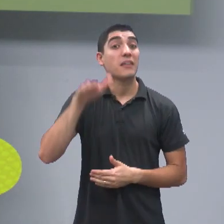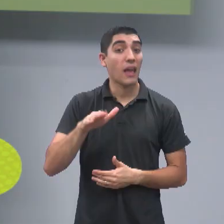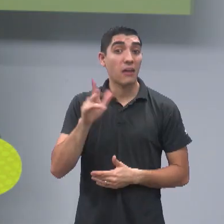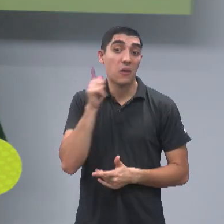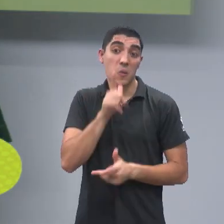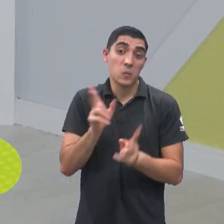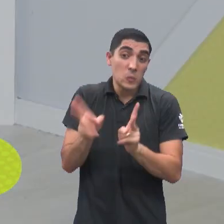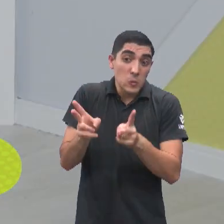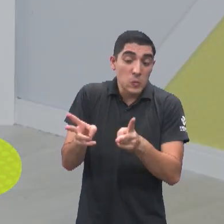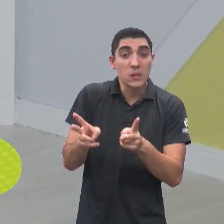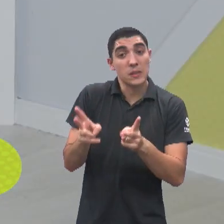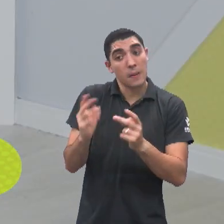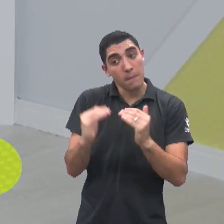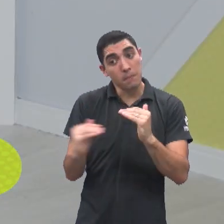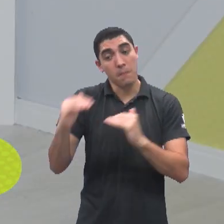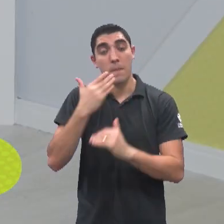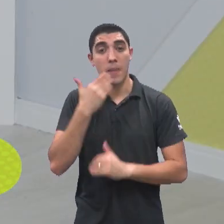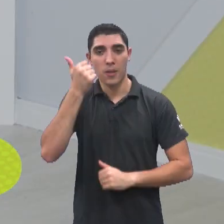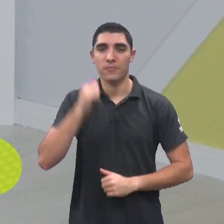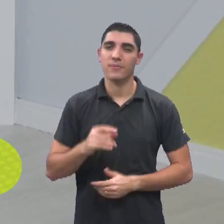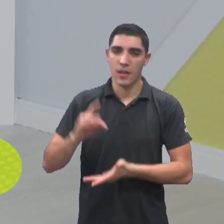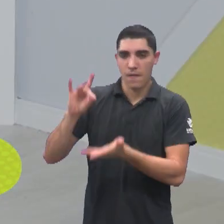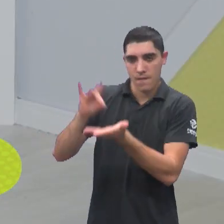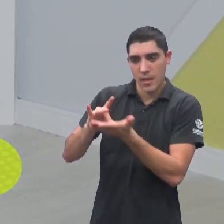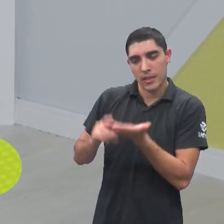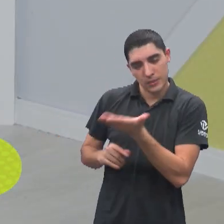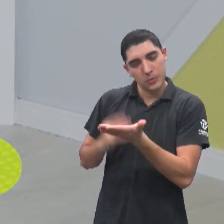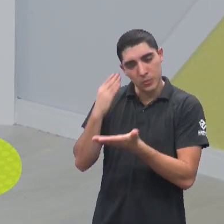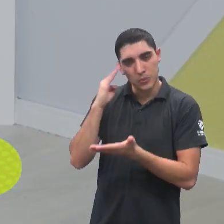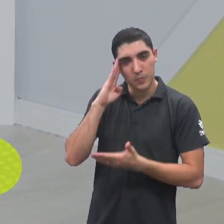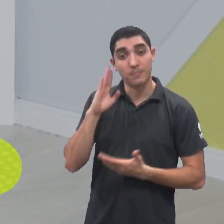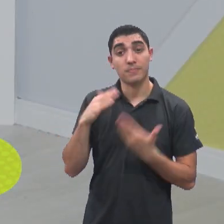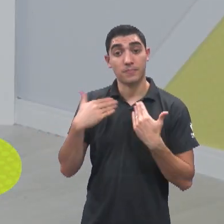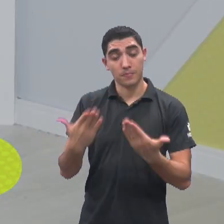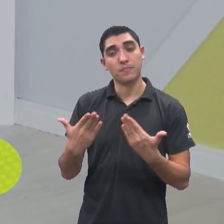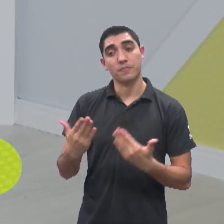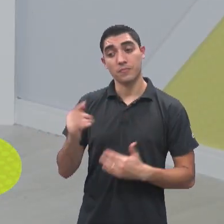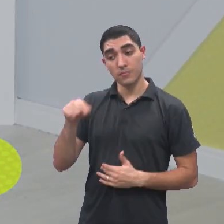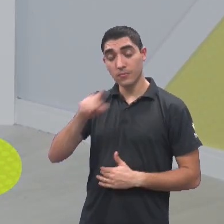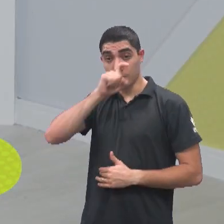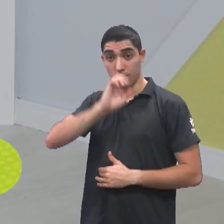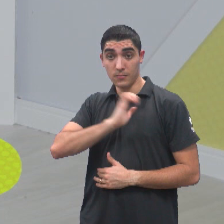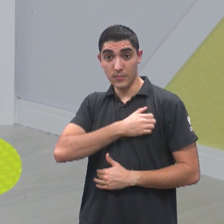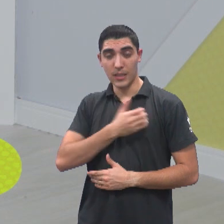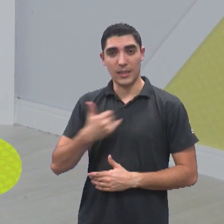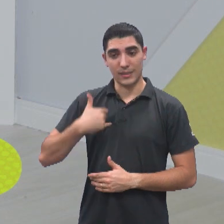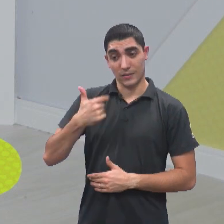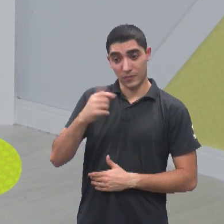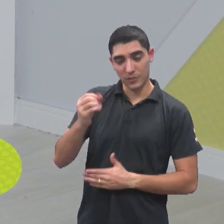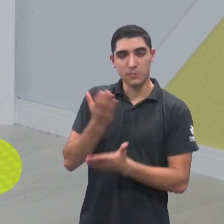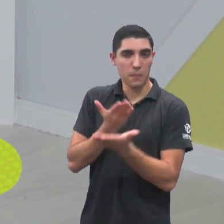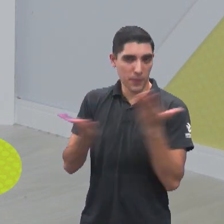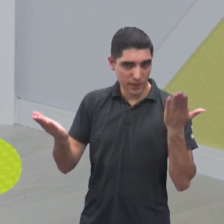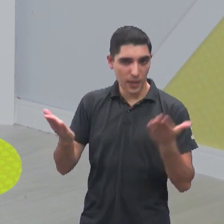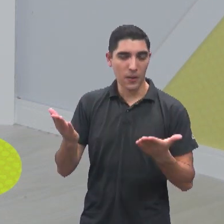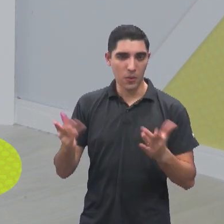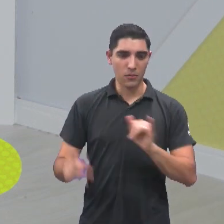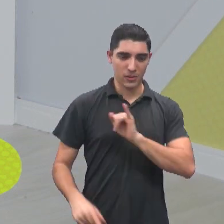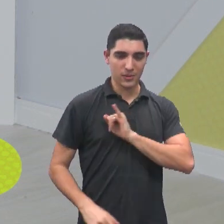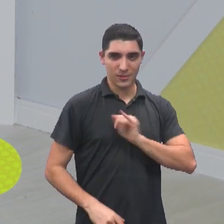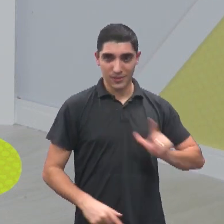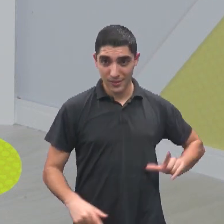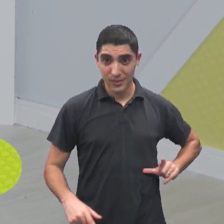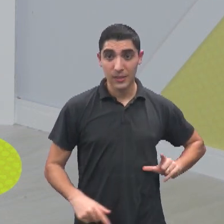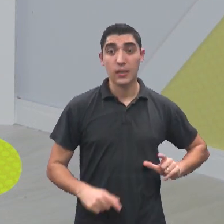lado. Bem verdade. Então, começou o sub-20 para o São José, começou com derrota para a Inter de Limeira. E só para deixar claro, o sub-15